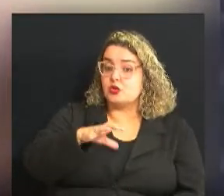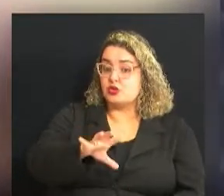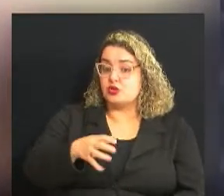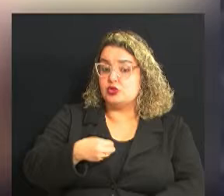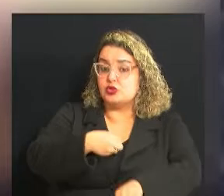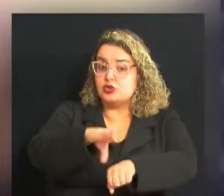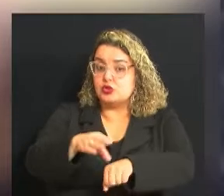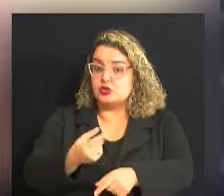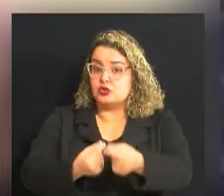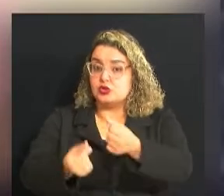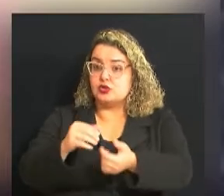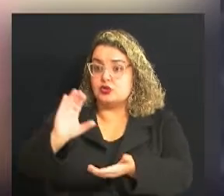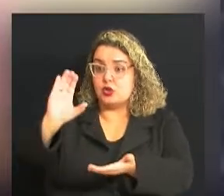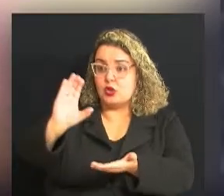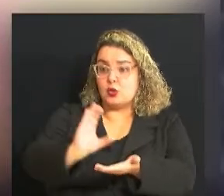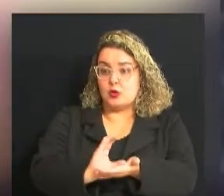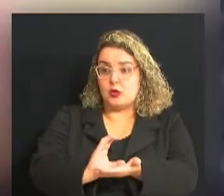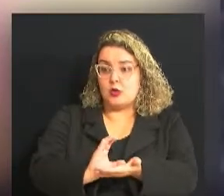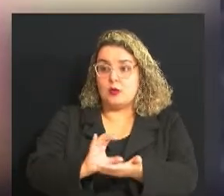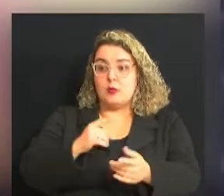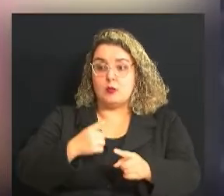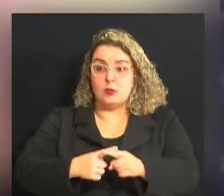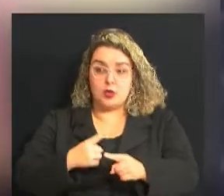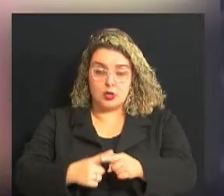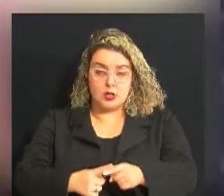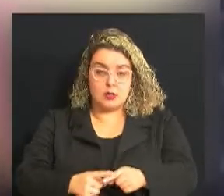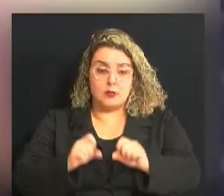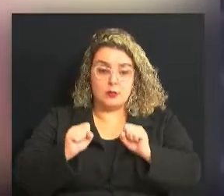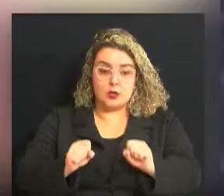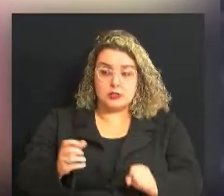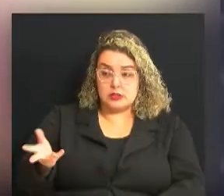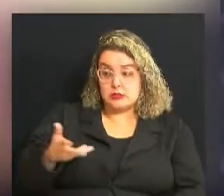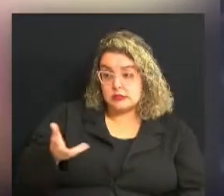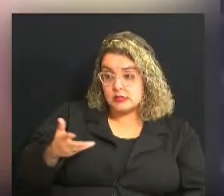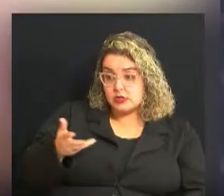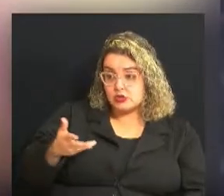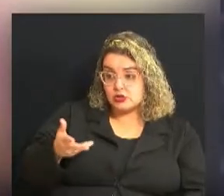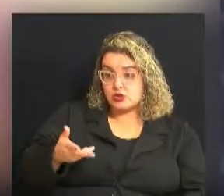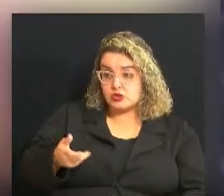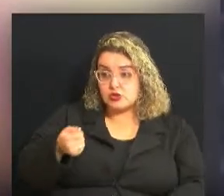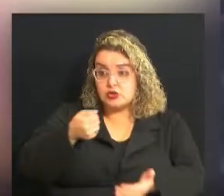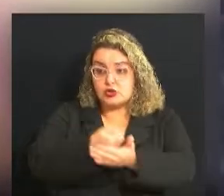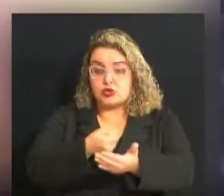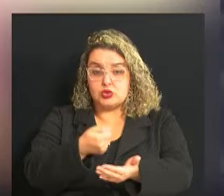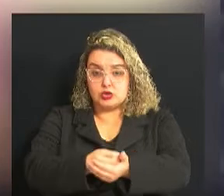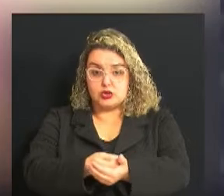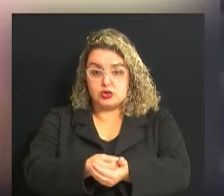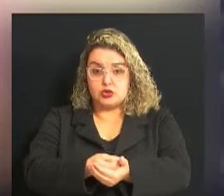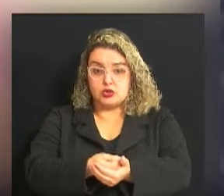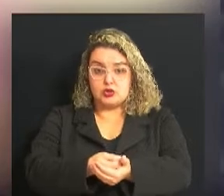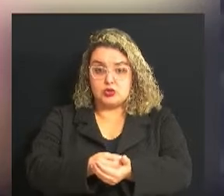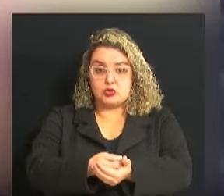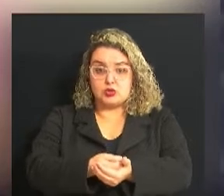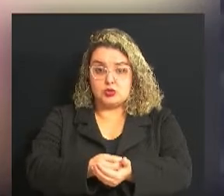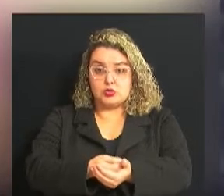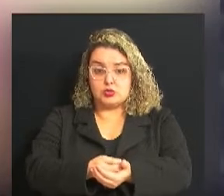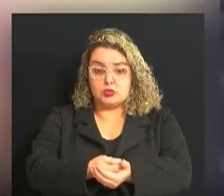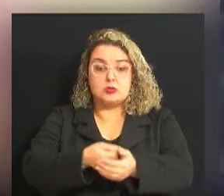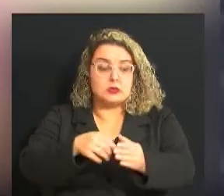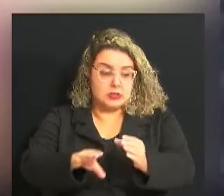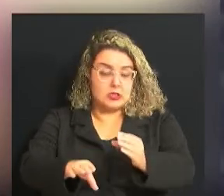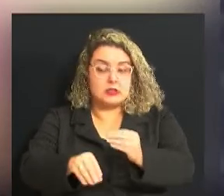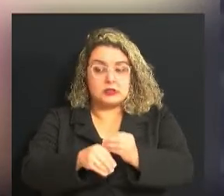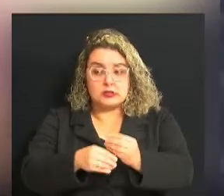o recurso, para que possa ter agilidade no cumprimento dessas emendas,